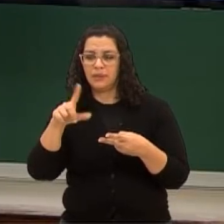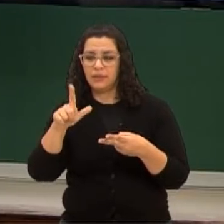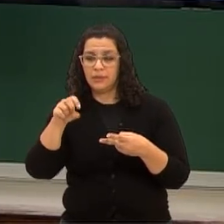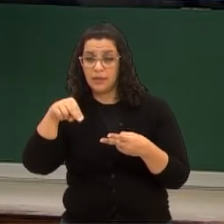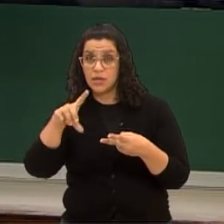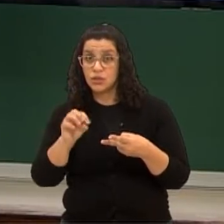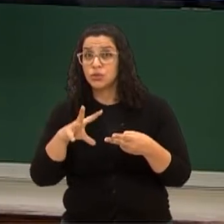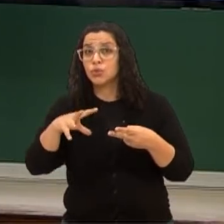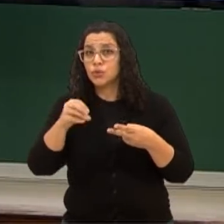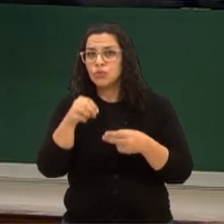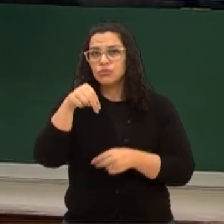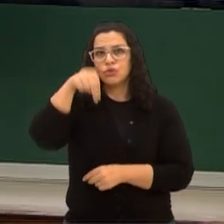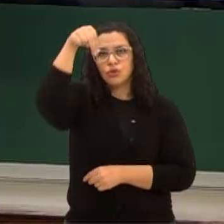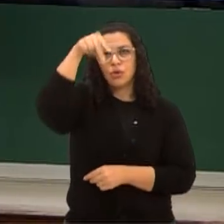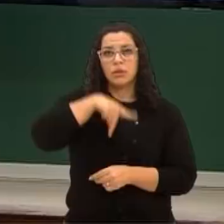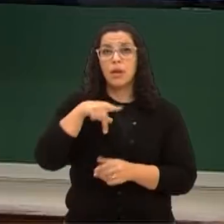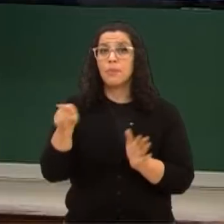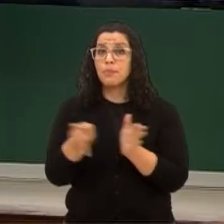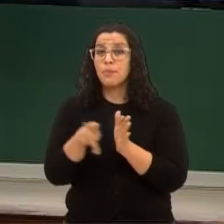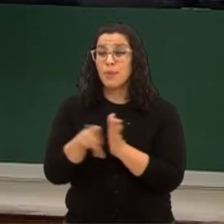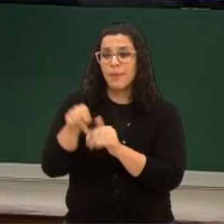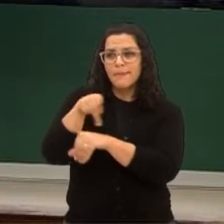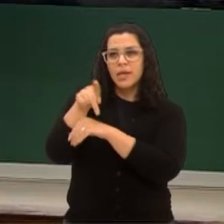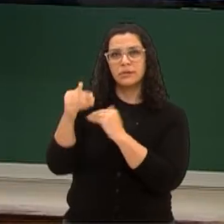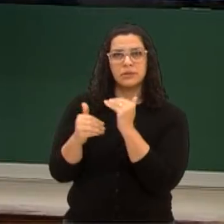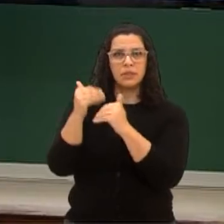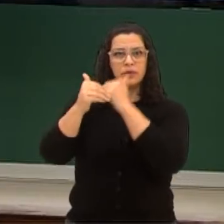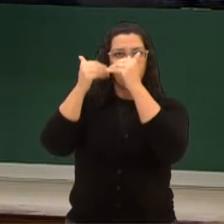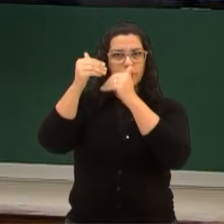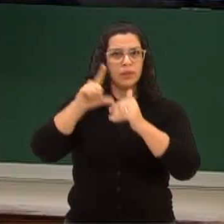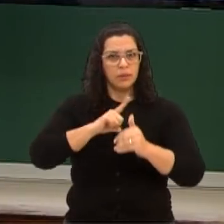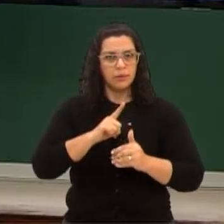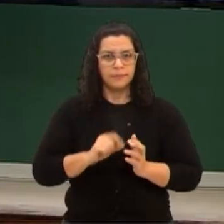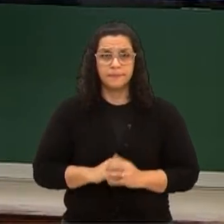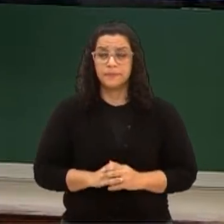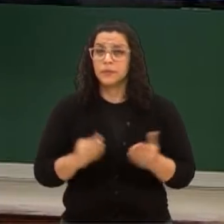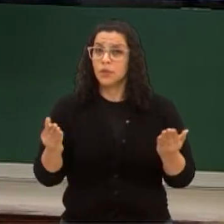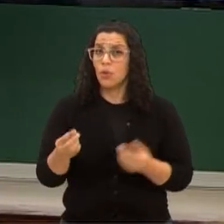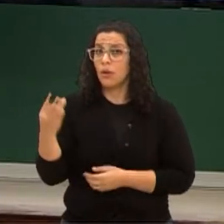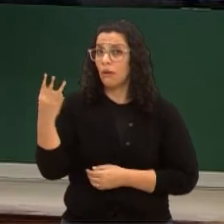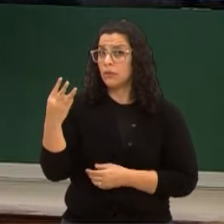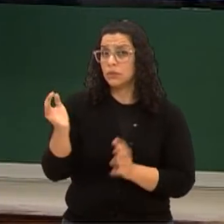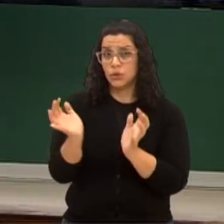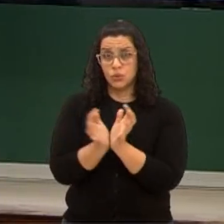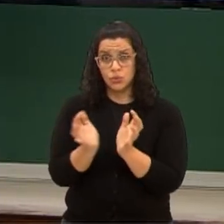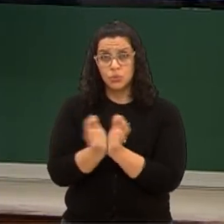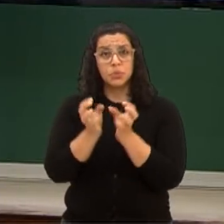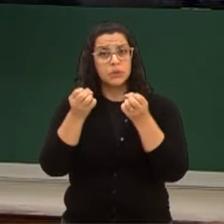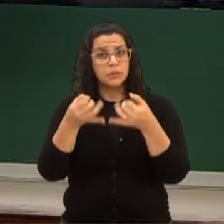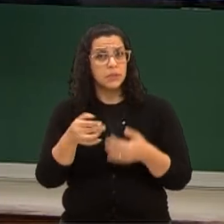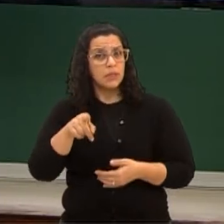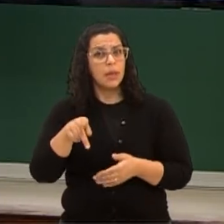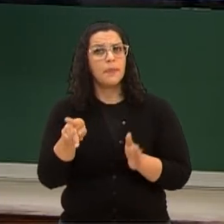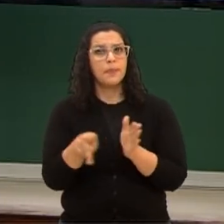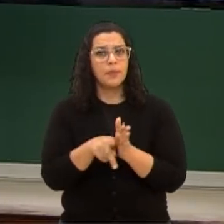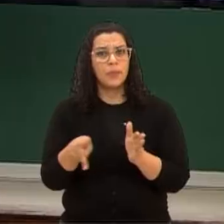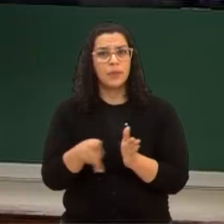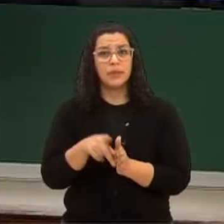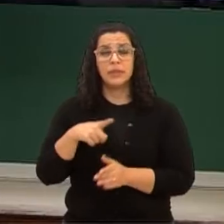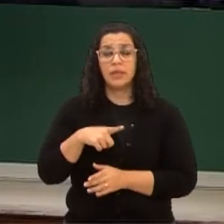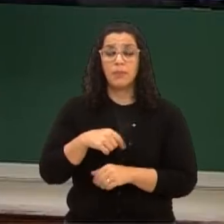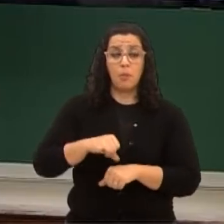no hemisfério norte, os que são considerados desenvolvidos. E a terceira classificação, que é